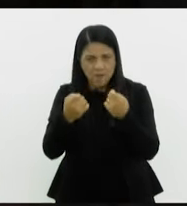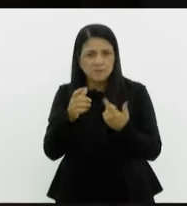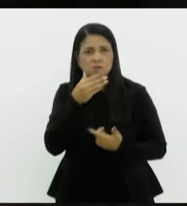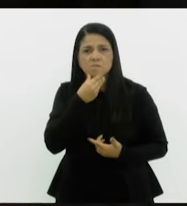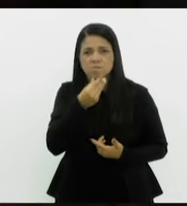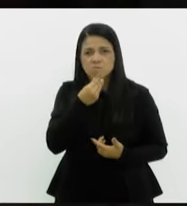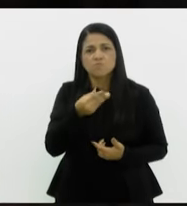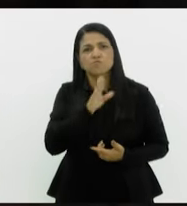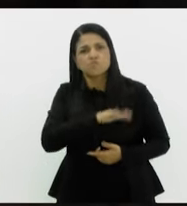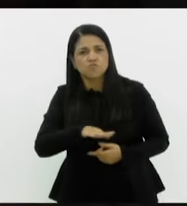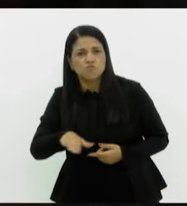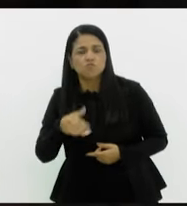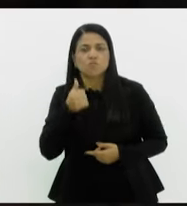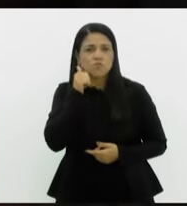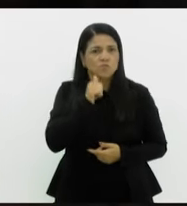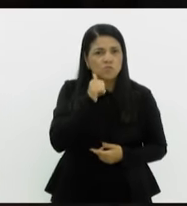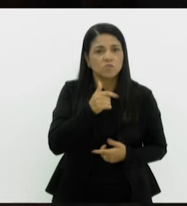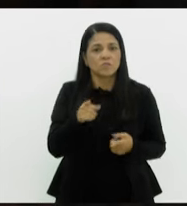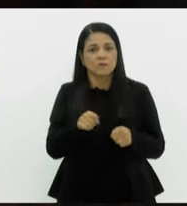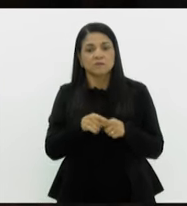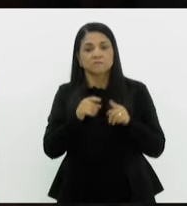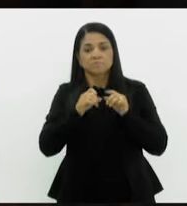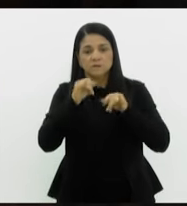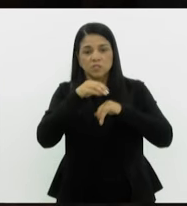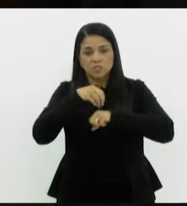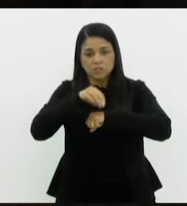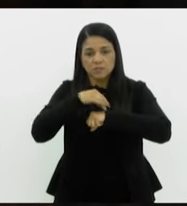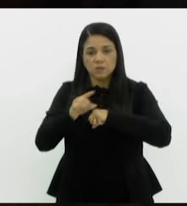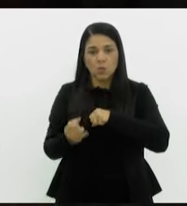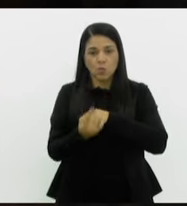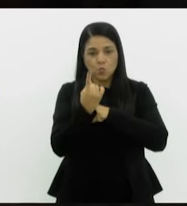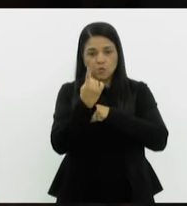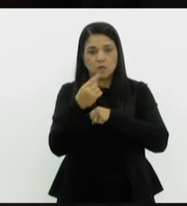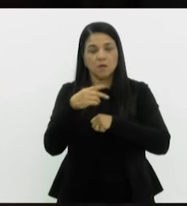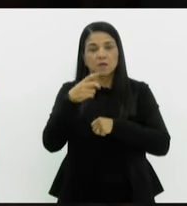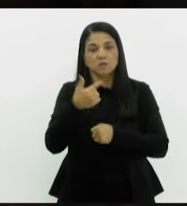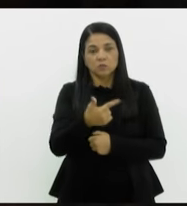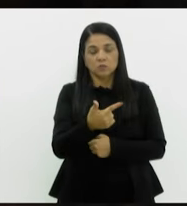Anuncio, em discussão única, indicação legislativa número